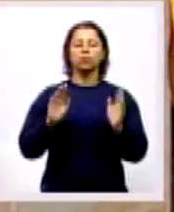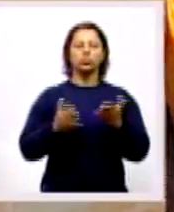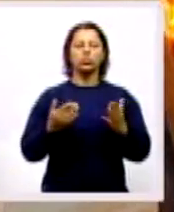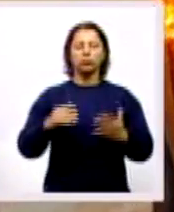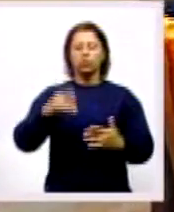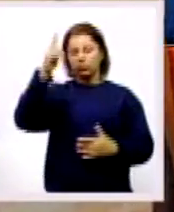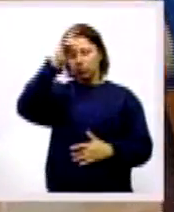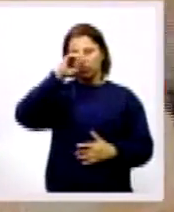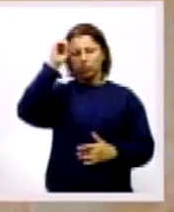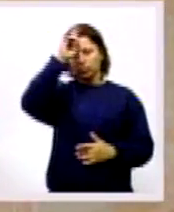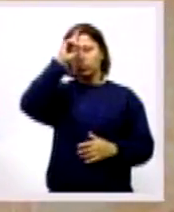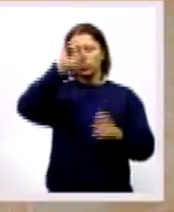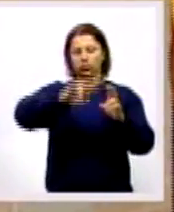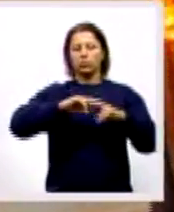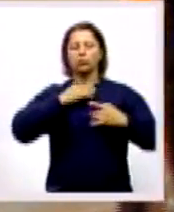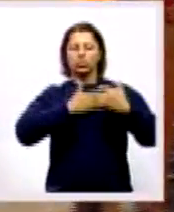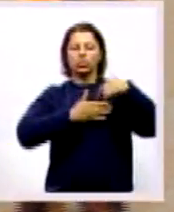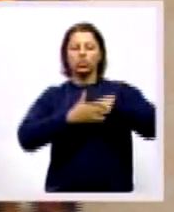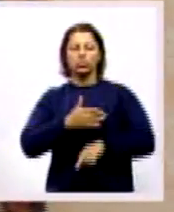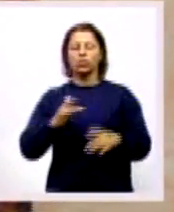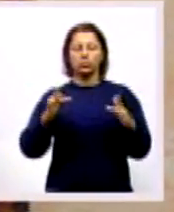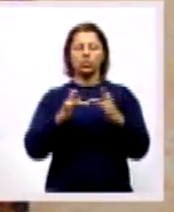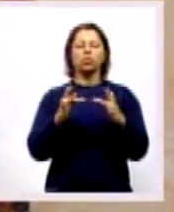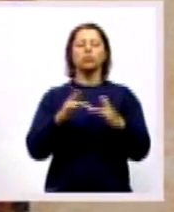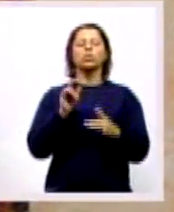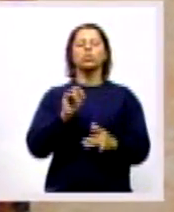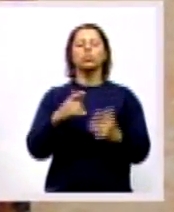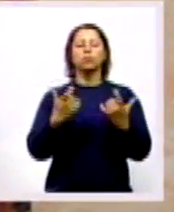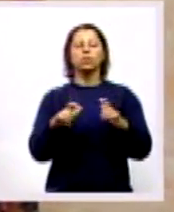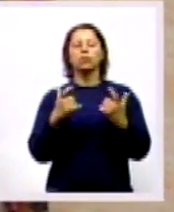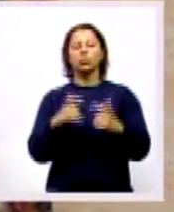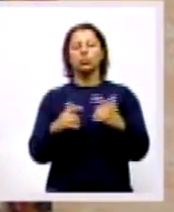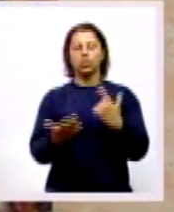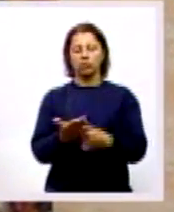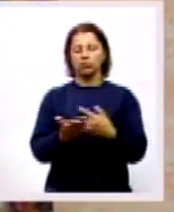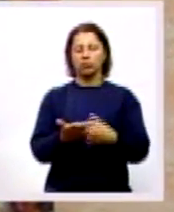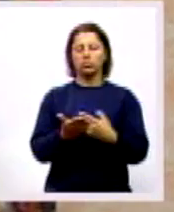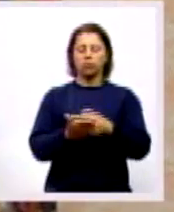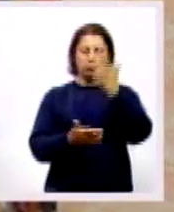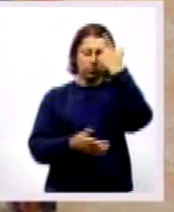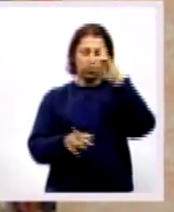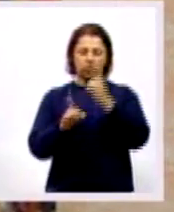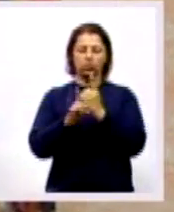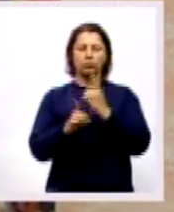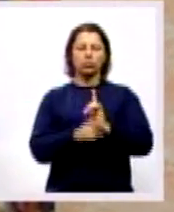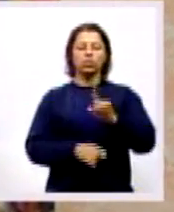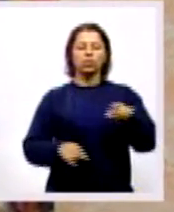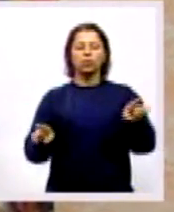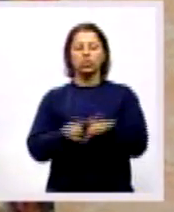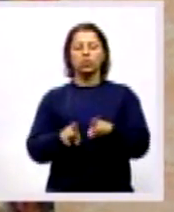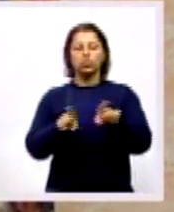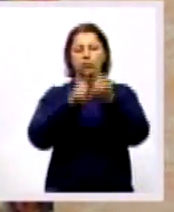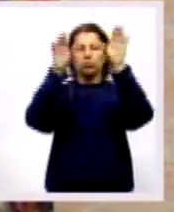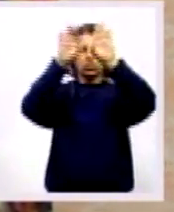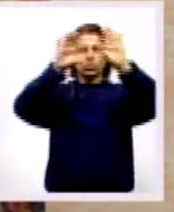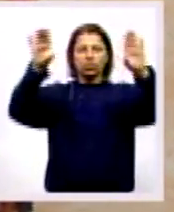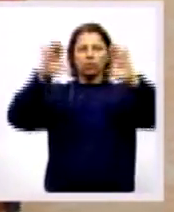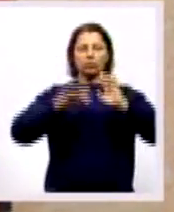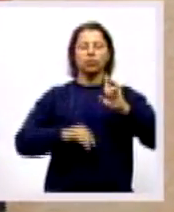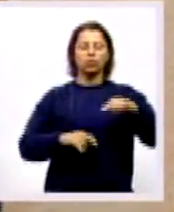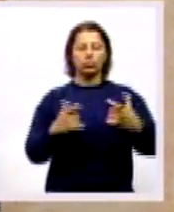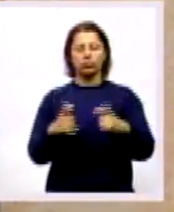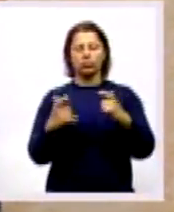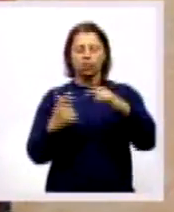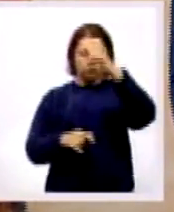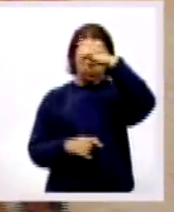Por isso, essa íntima associação de que lugar demarcado para o encontro é também o paraíso, é o lugar demarcado